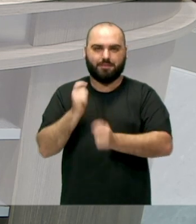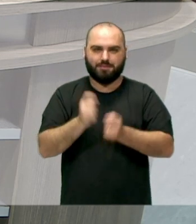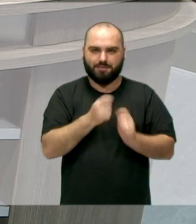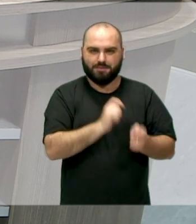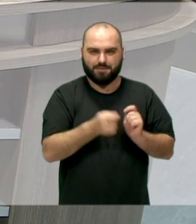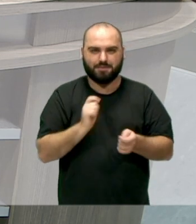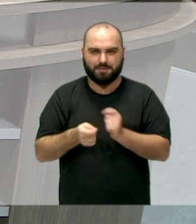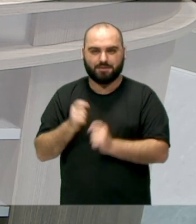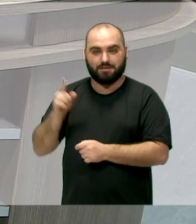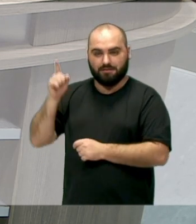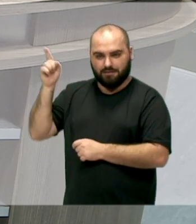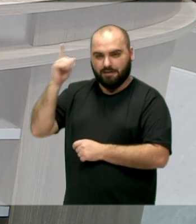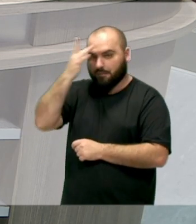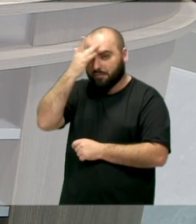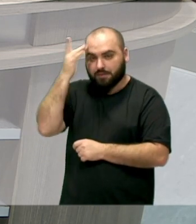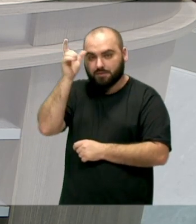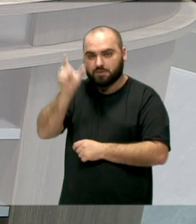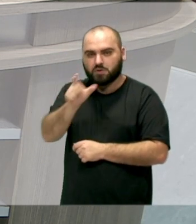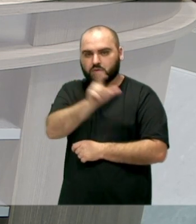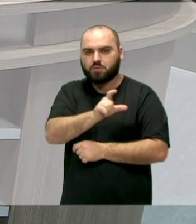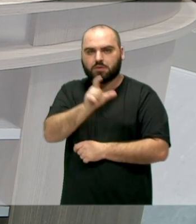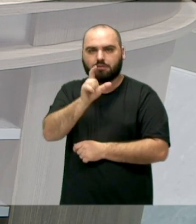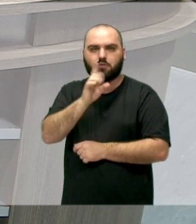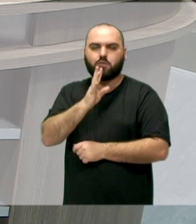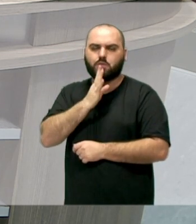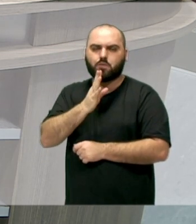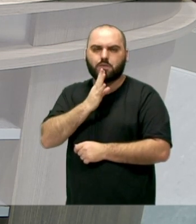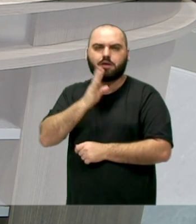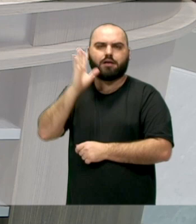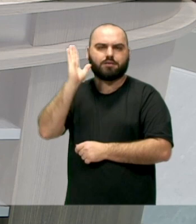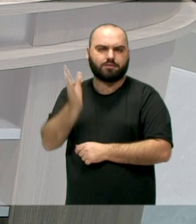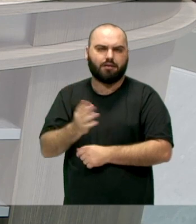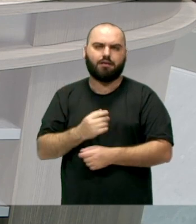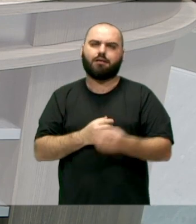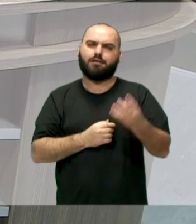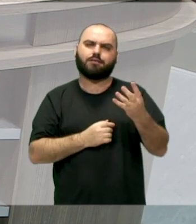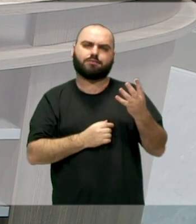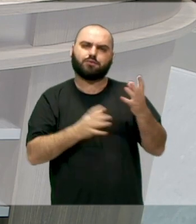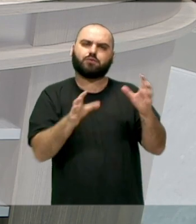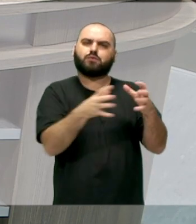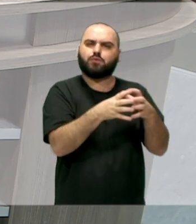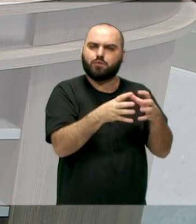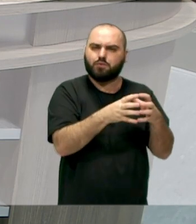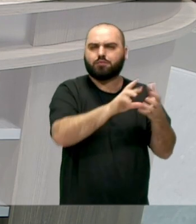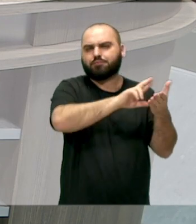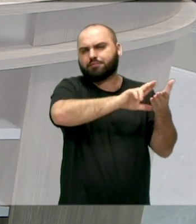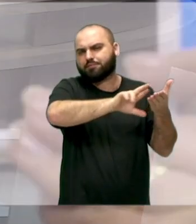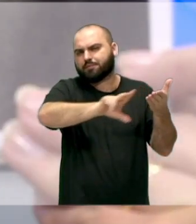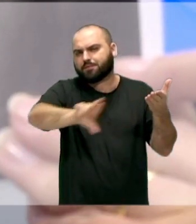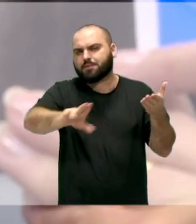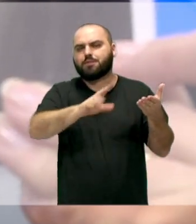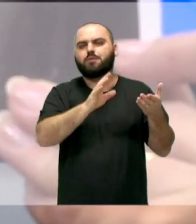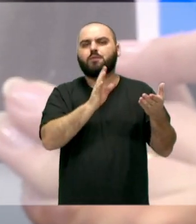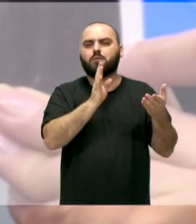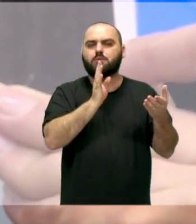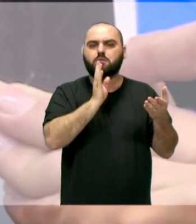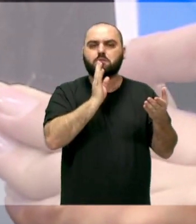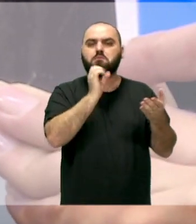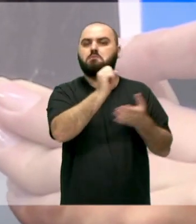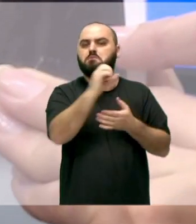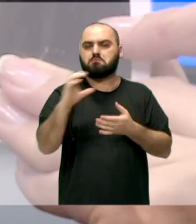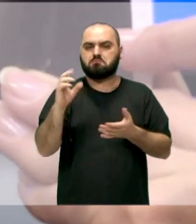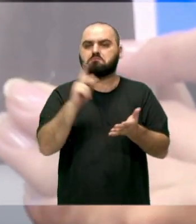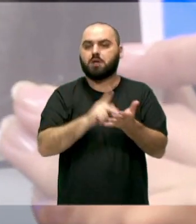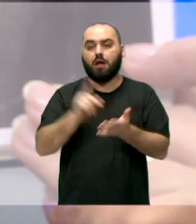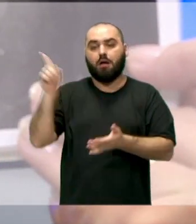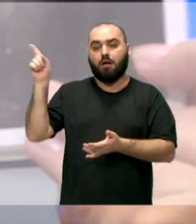Itajazz, que é um baterista bem conhecido, que foi do Quarta Redenção, que é uma banda que ficou muito conhecida também em Santa Catarina, e